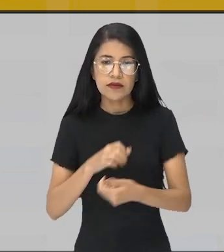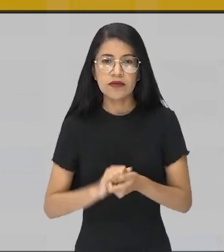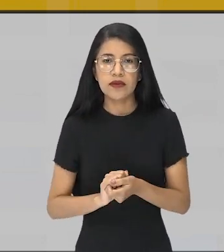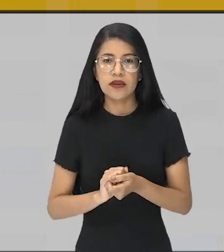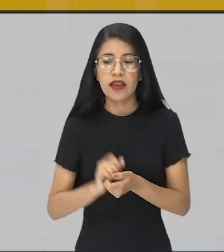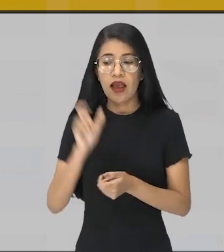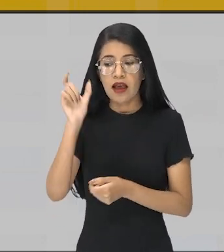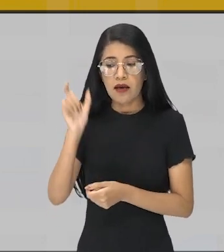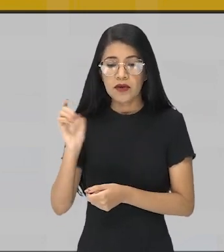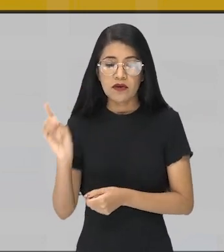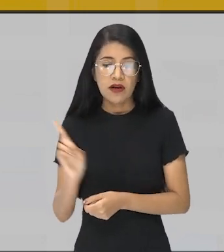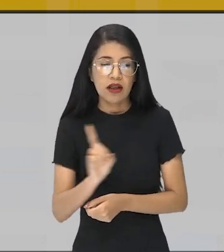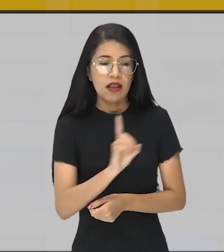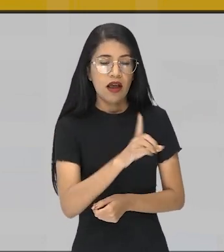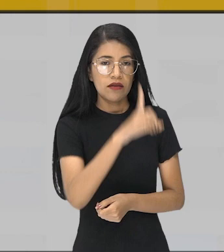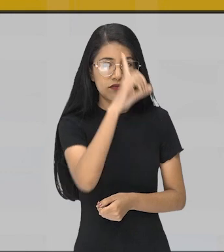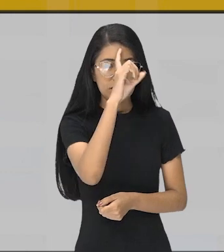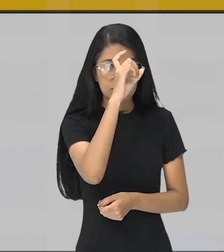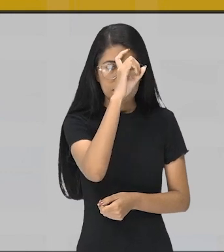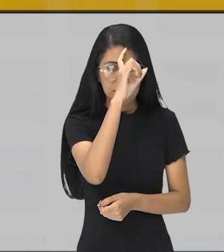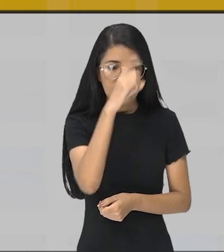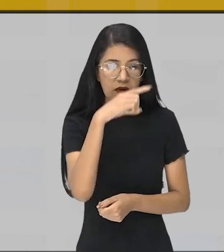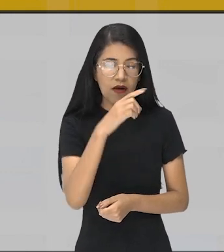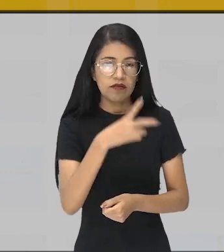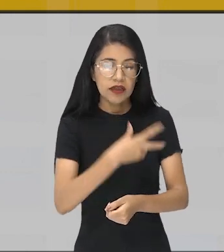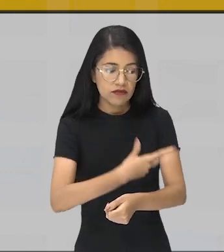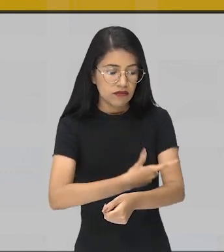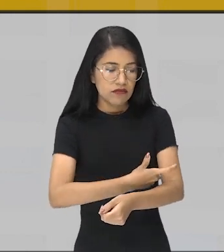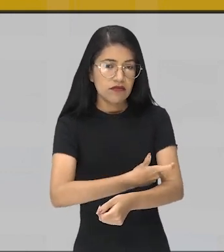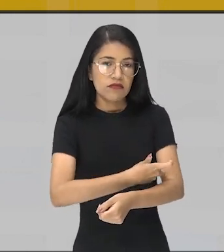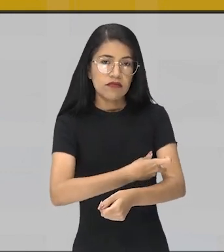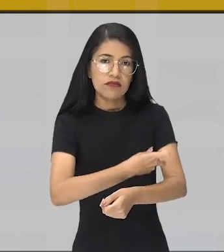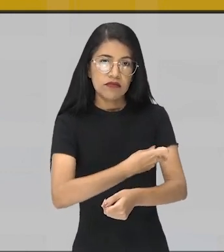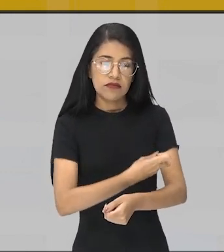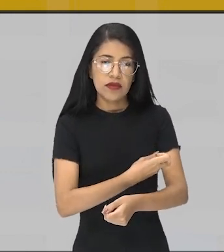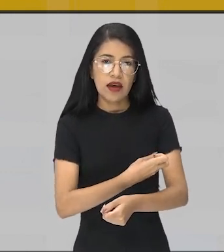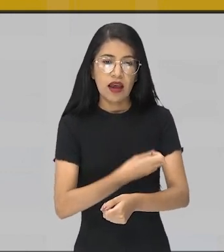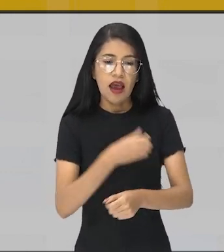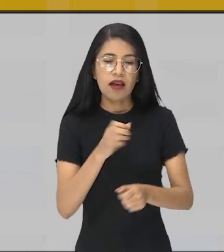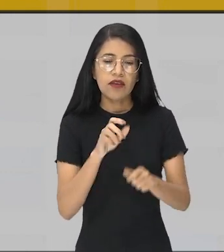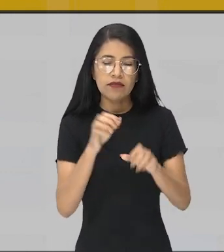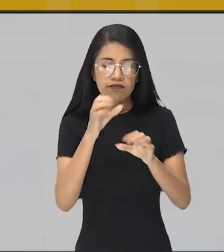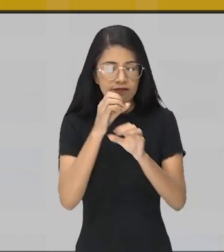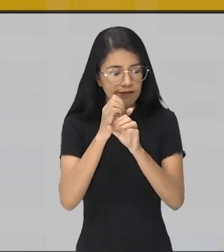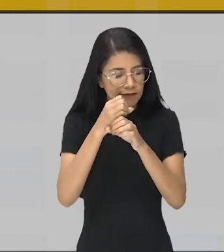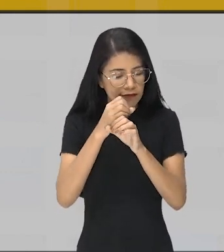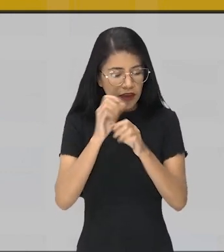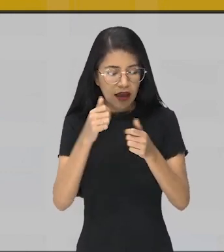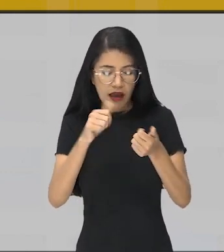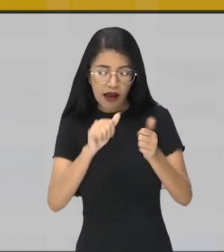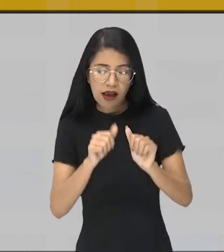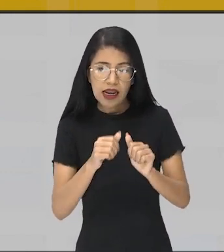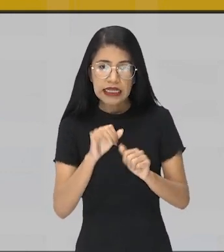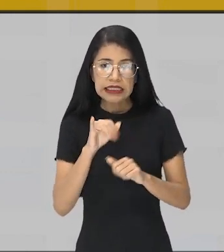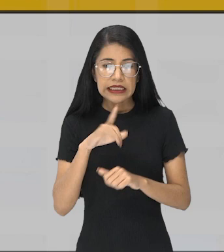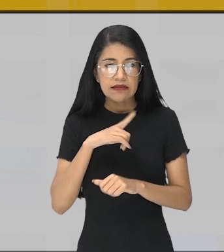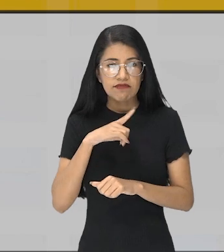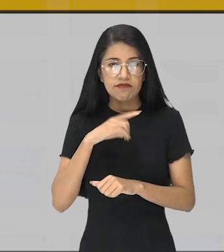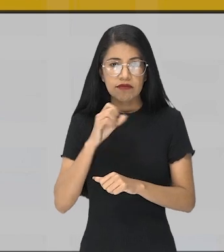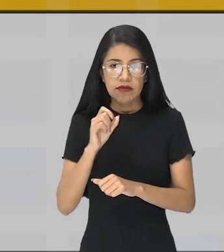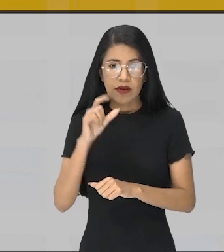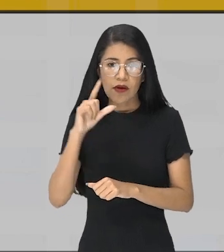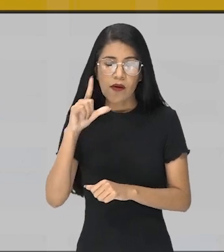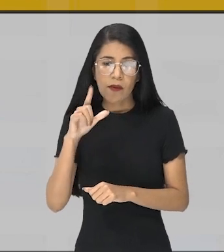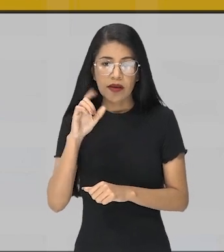paciente vai chegar lá no posto de saúde, vai fazer a coleta de sangue e aí vai verificar se ele está com